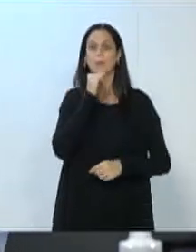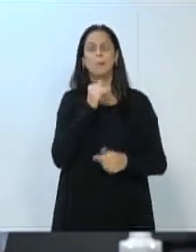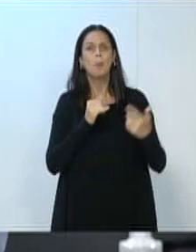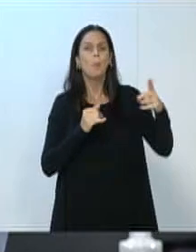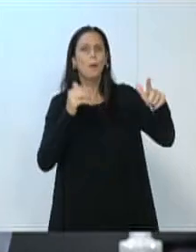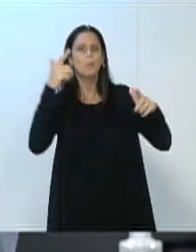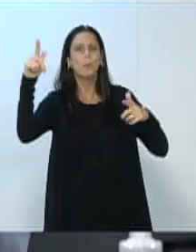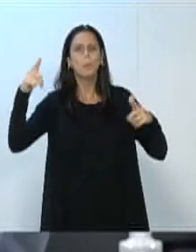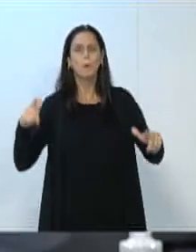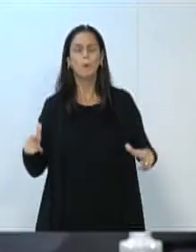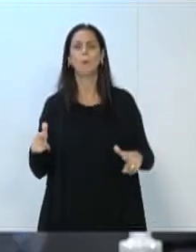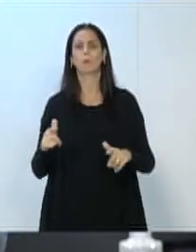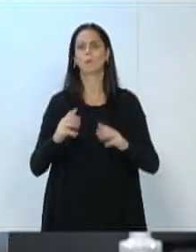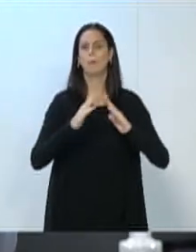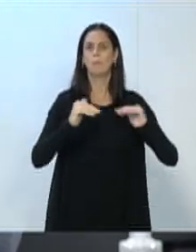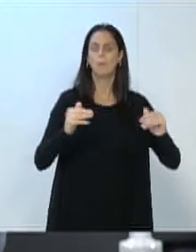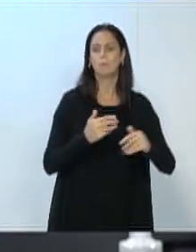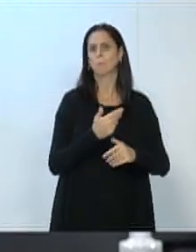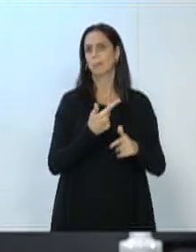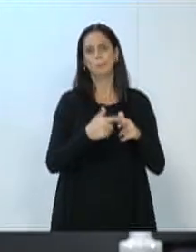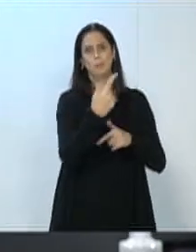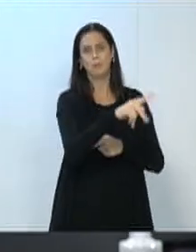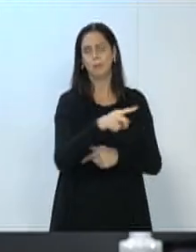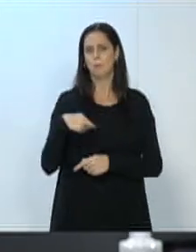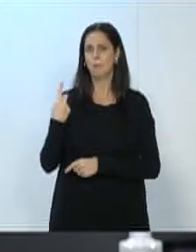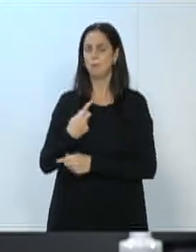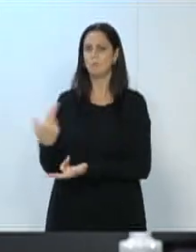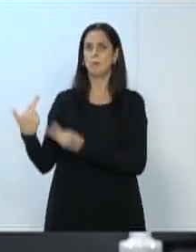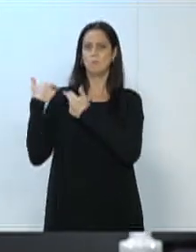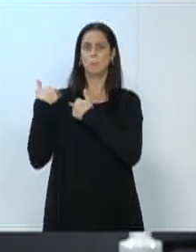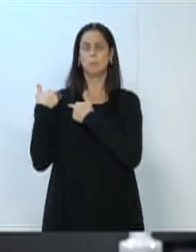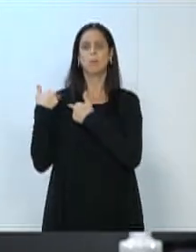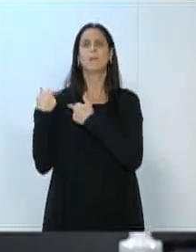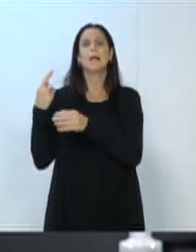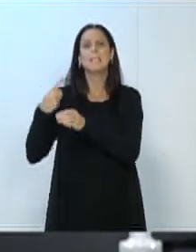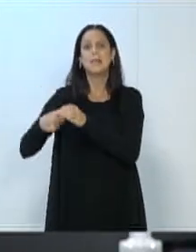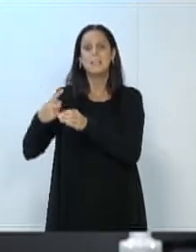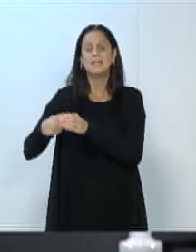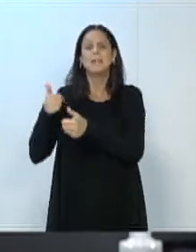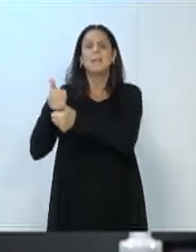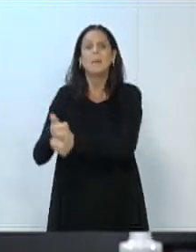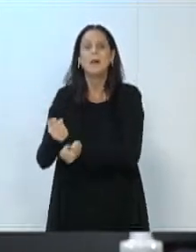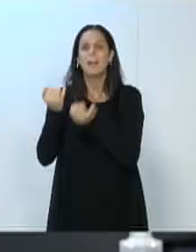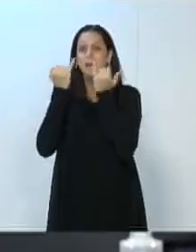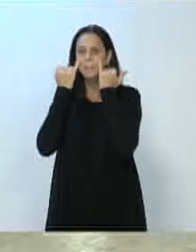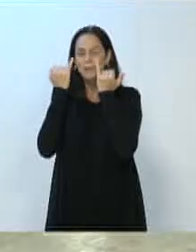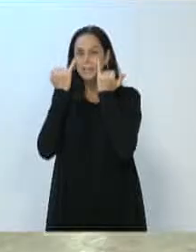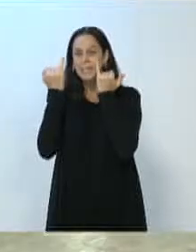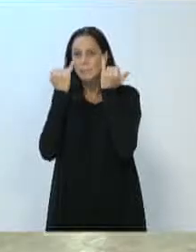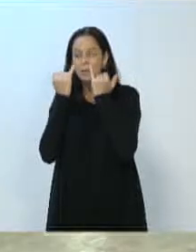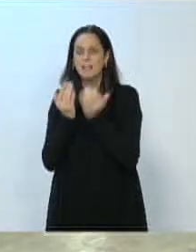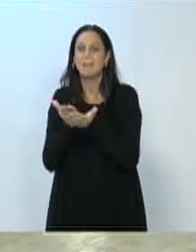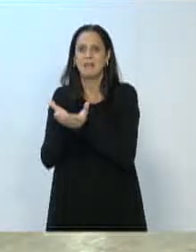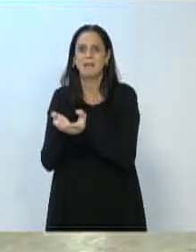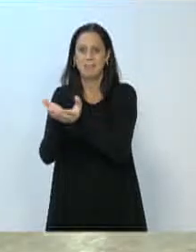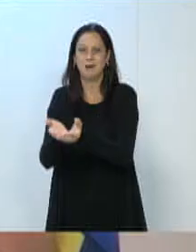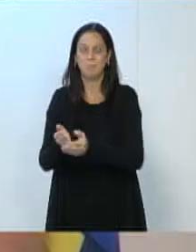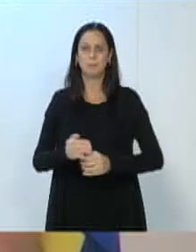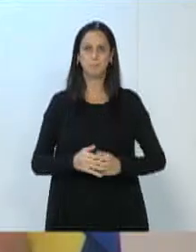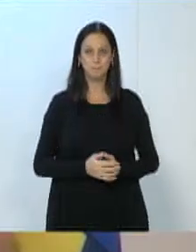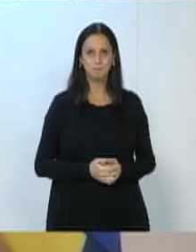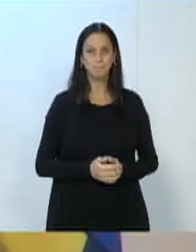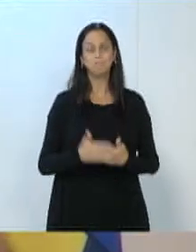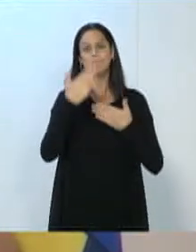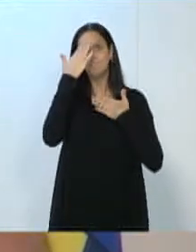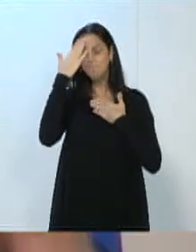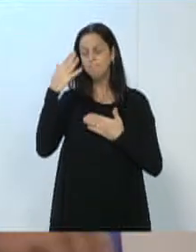estão fazendo lá para Lúcia E qual é o problema deles mas o nosso que é muito mais importante para nós Agradeço o vereador alemão